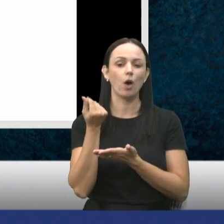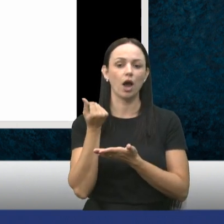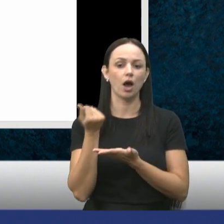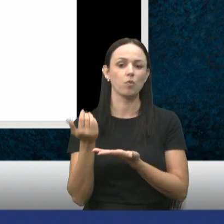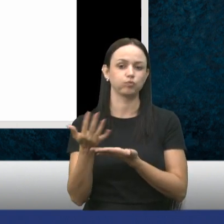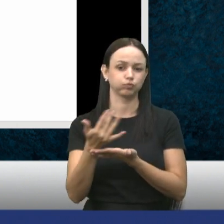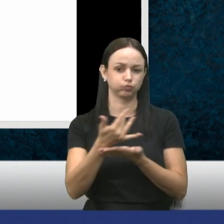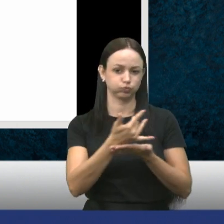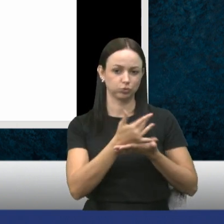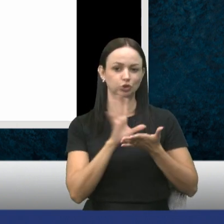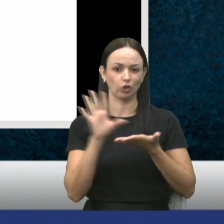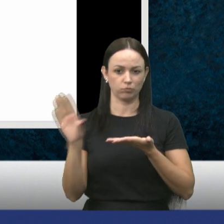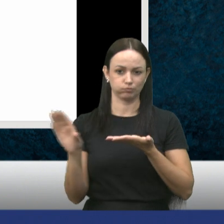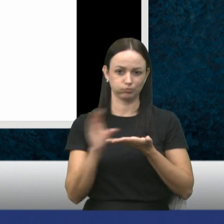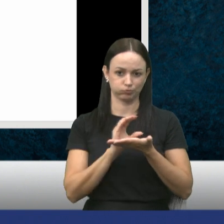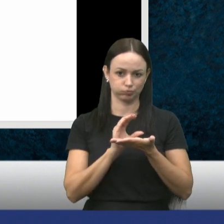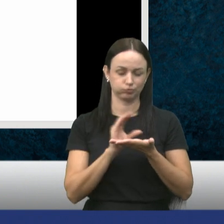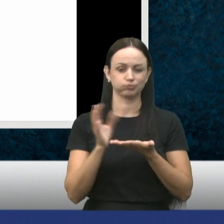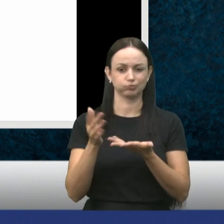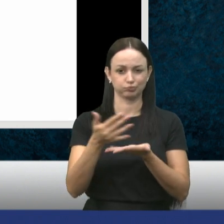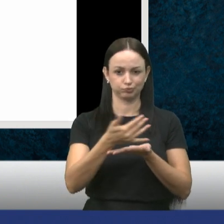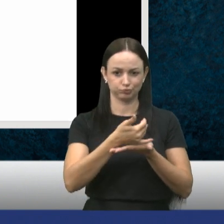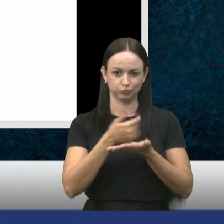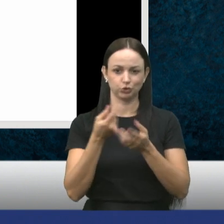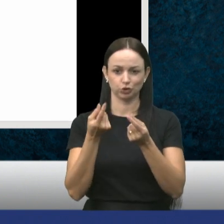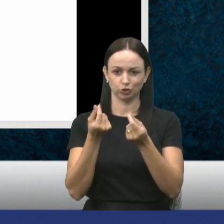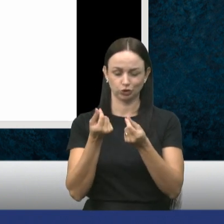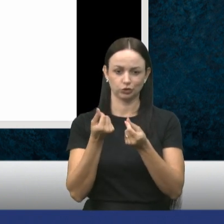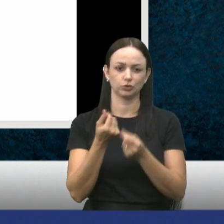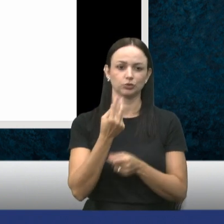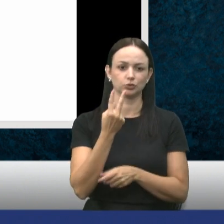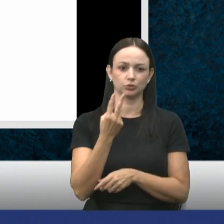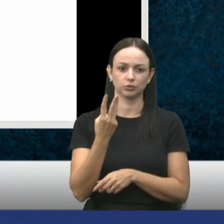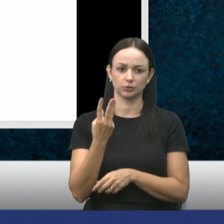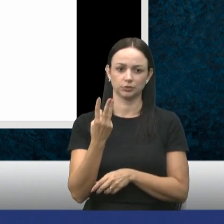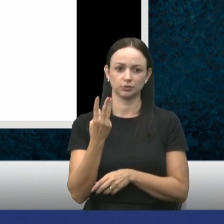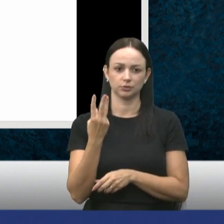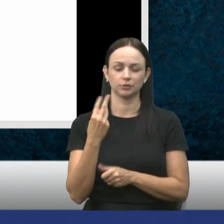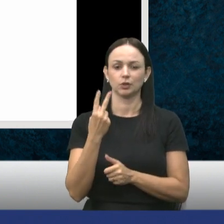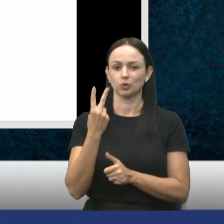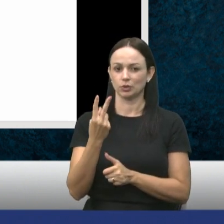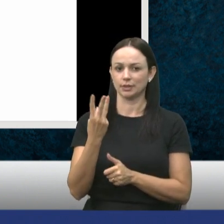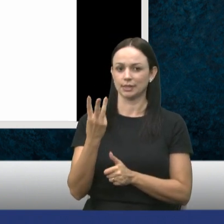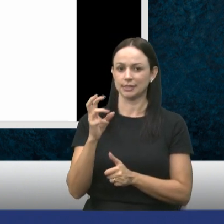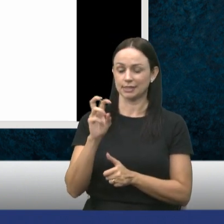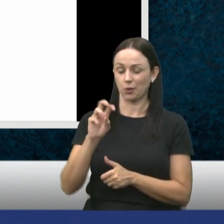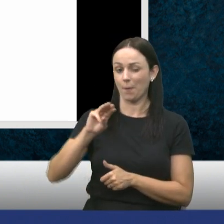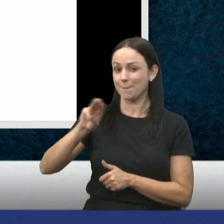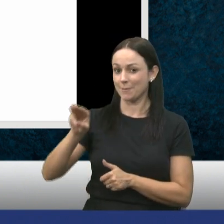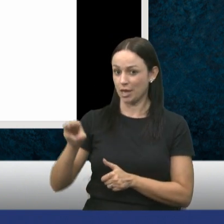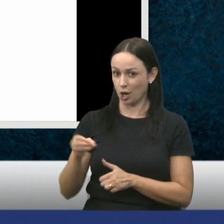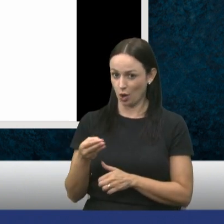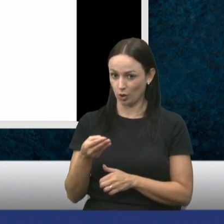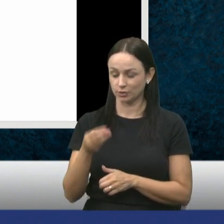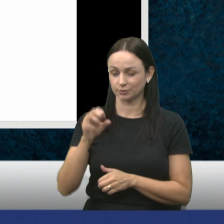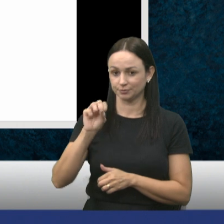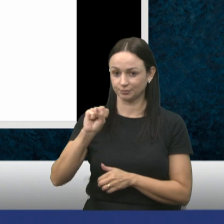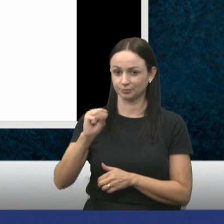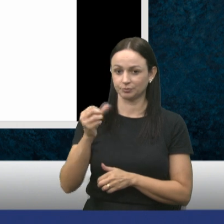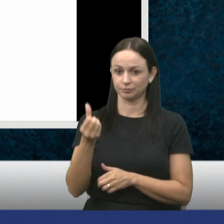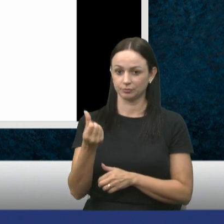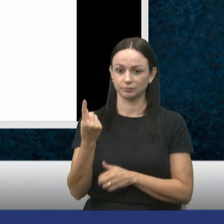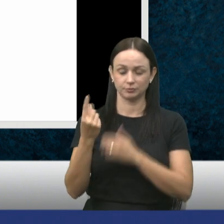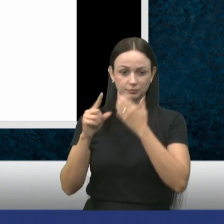O que foi arrecadado até agora, nesses 4 meses, de 235, que foi 235 milhões